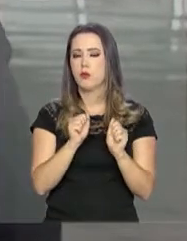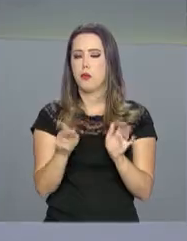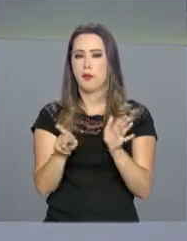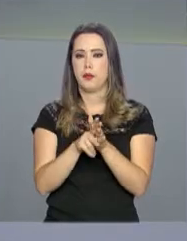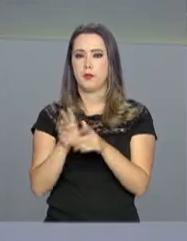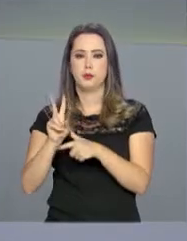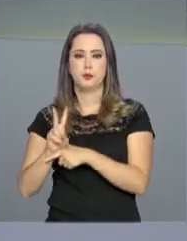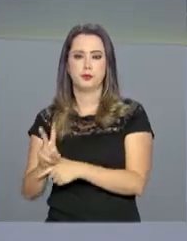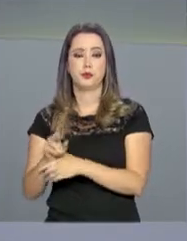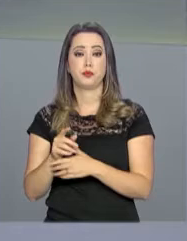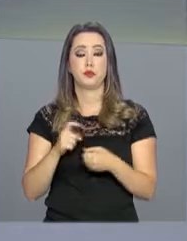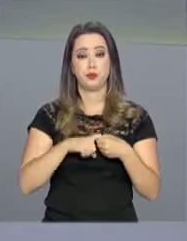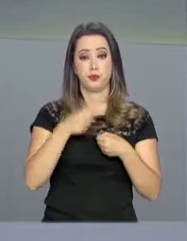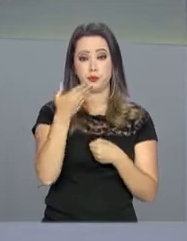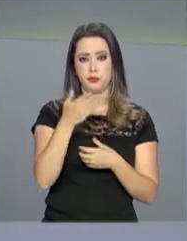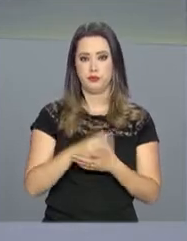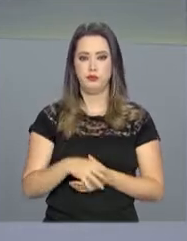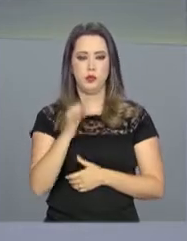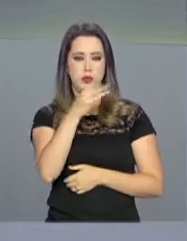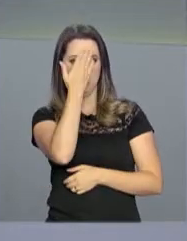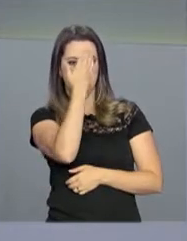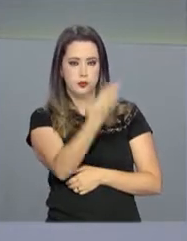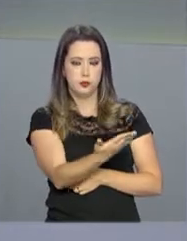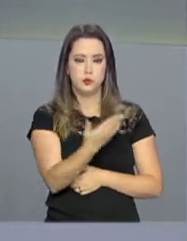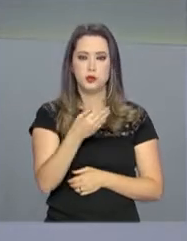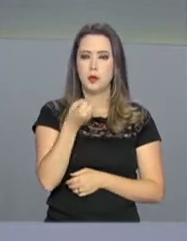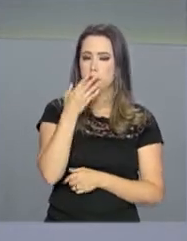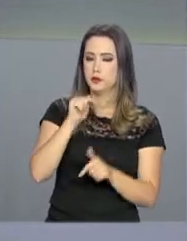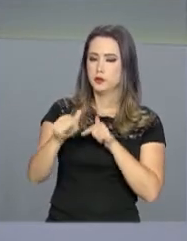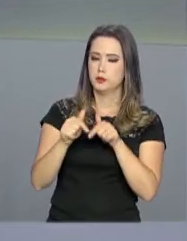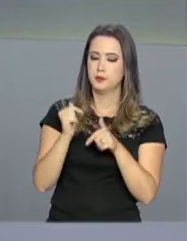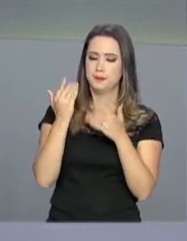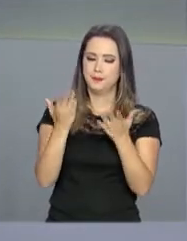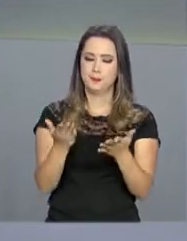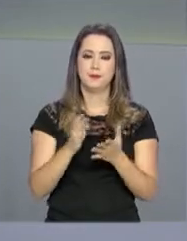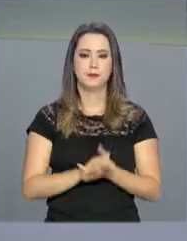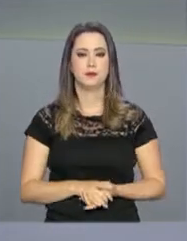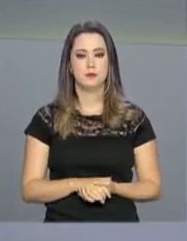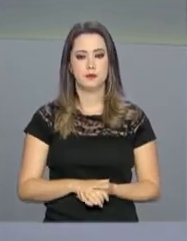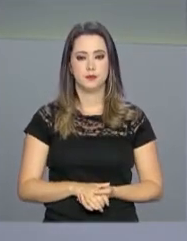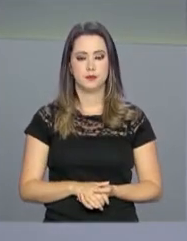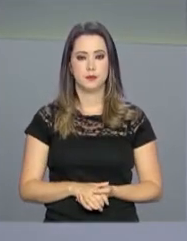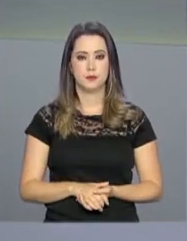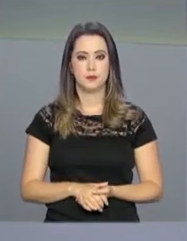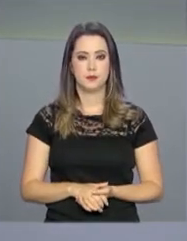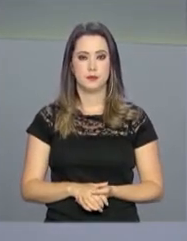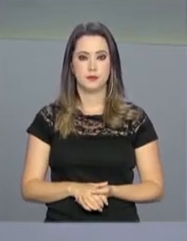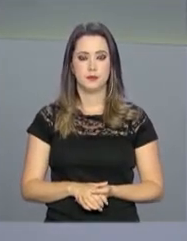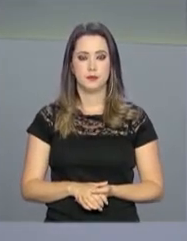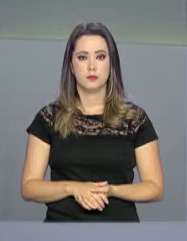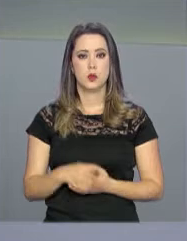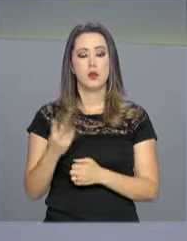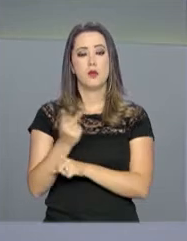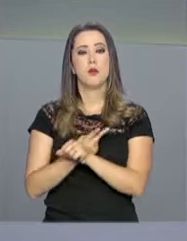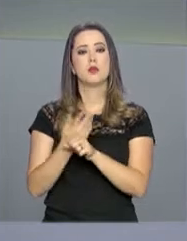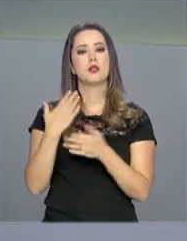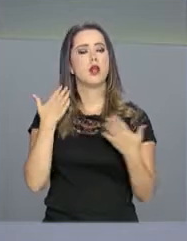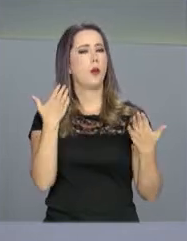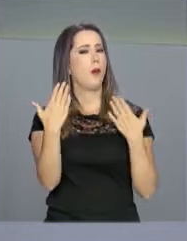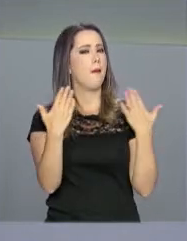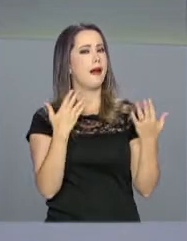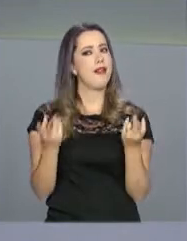estúdio, Alessandra. Obrigada pelas informações, João. Bom trabalho aí para você. Buscar e